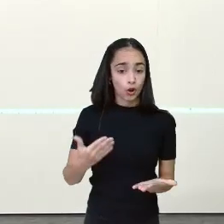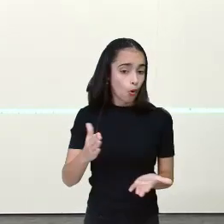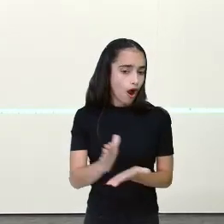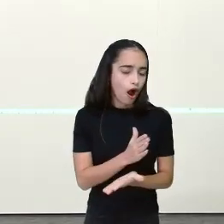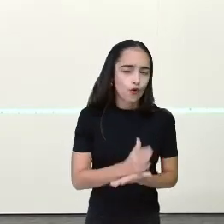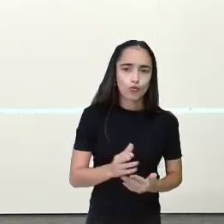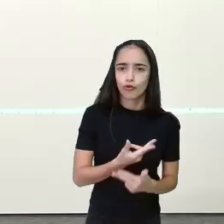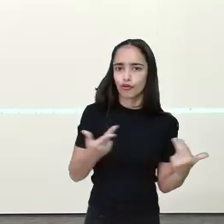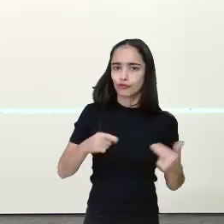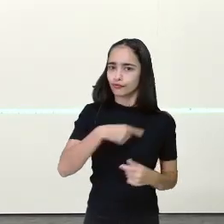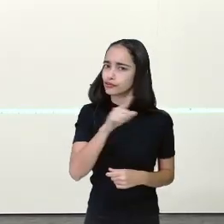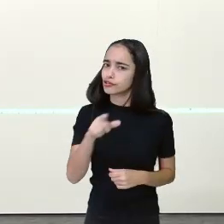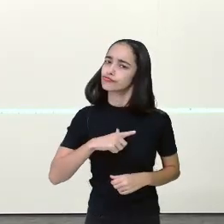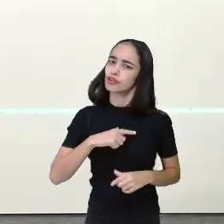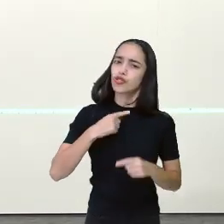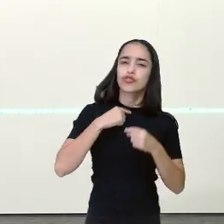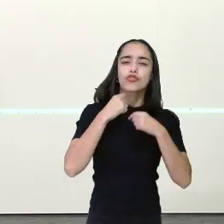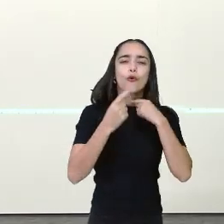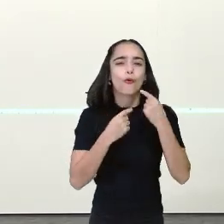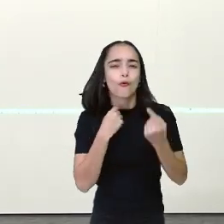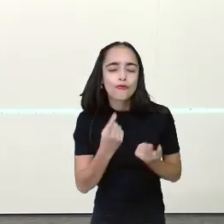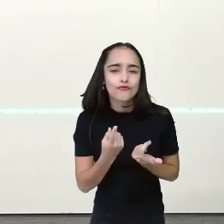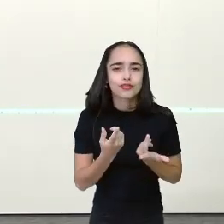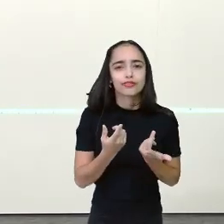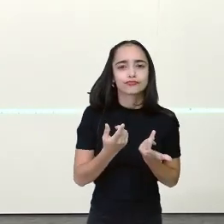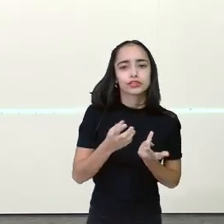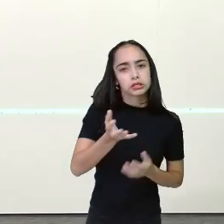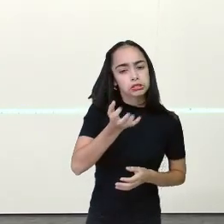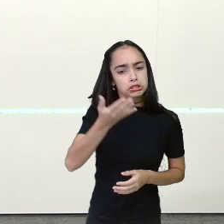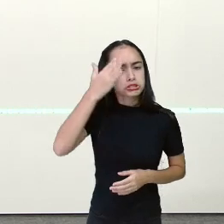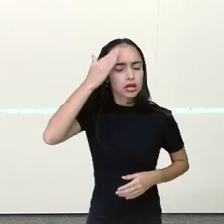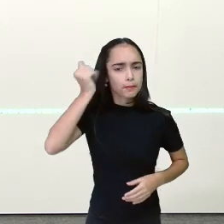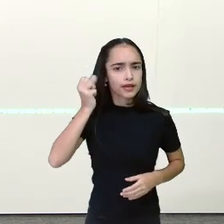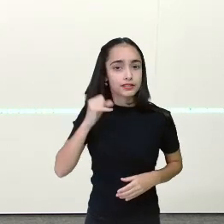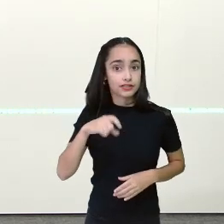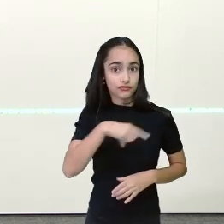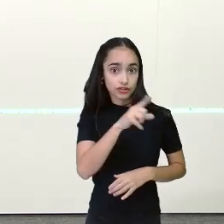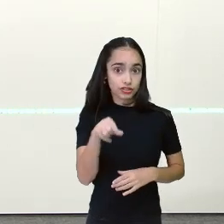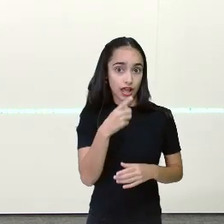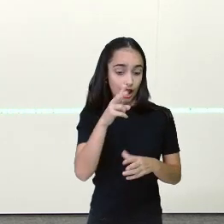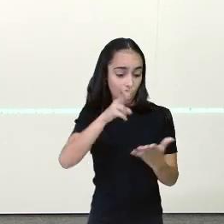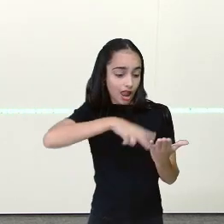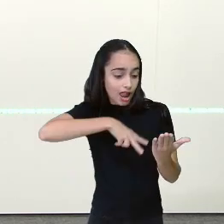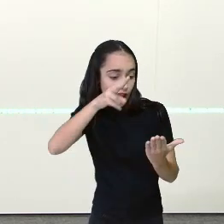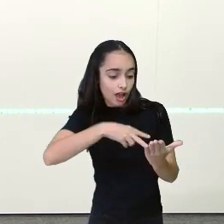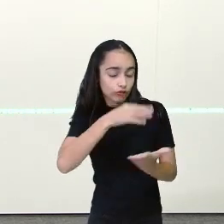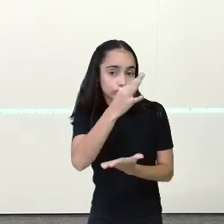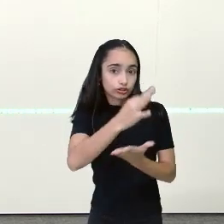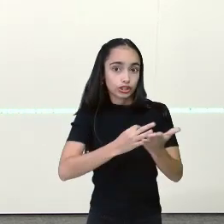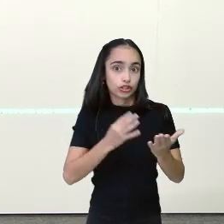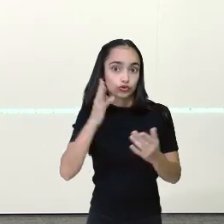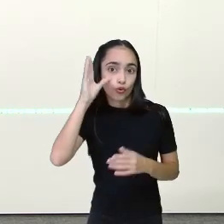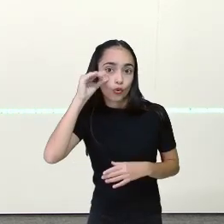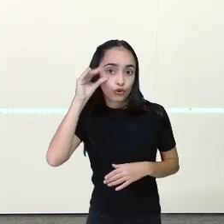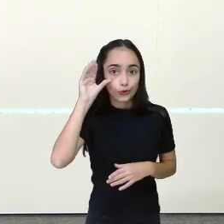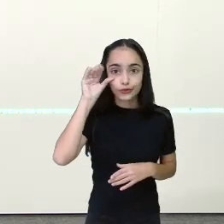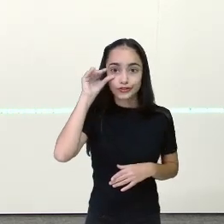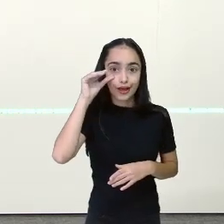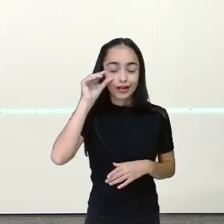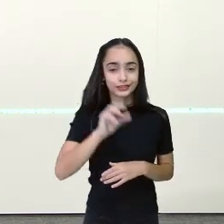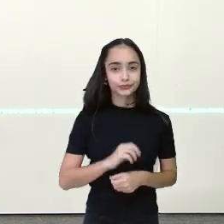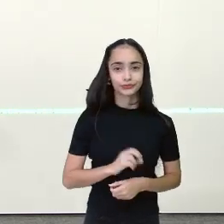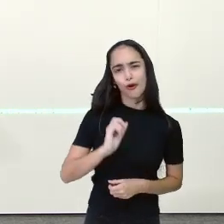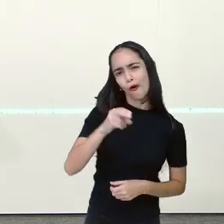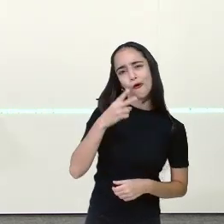tem dúvida, que você quer muito saber, quando você ler um texto sobre curiosidades ou quando você escuta alguma coisa a respeito, tá?